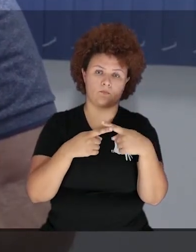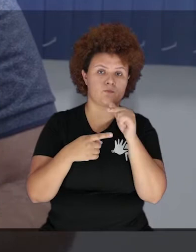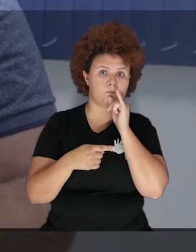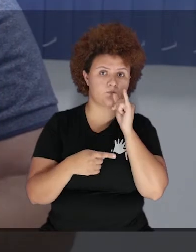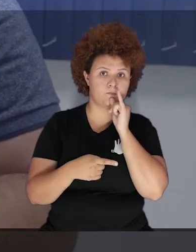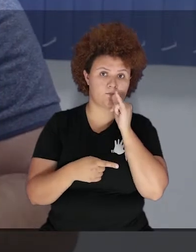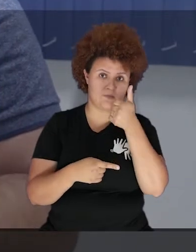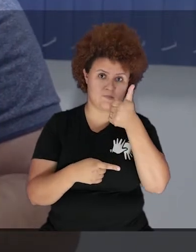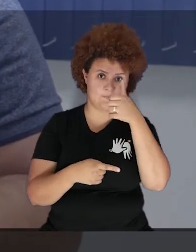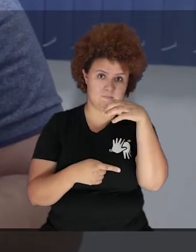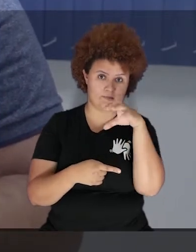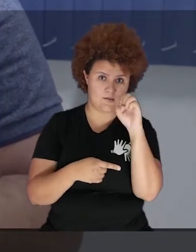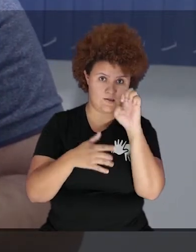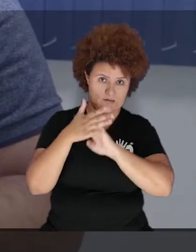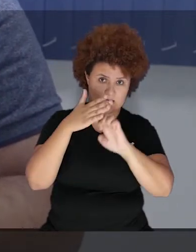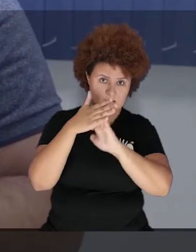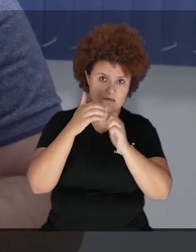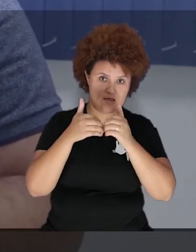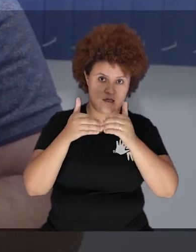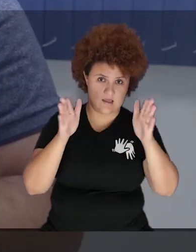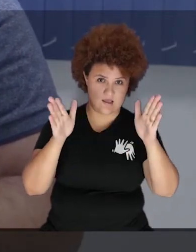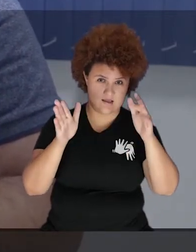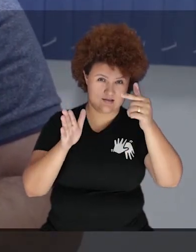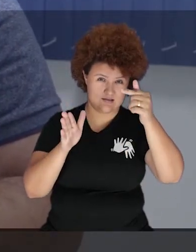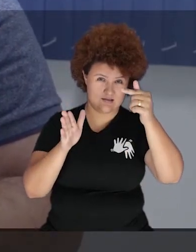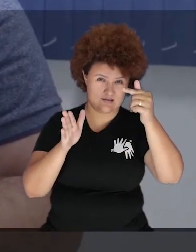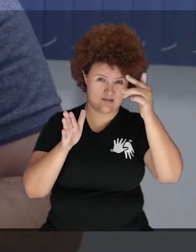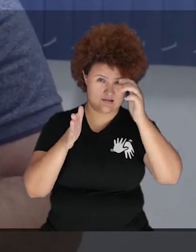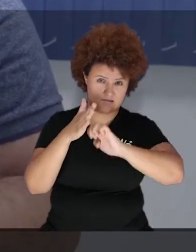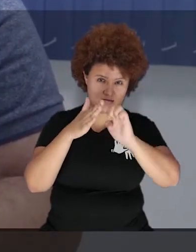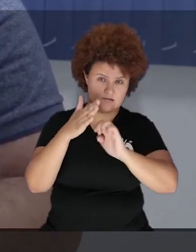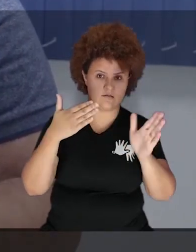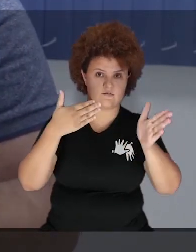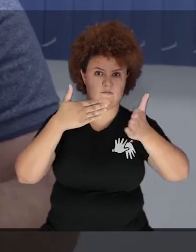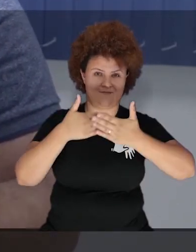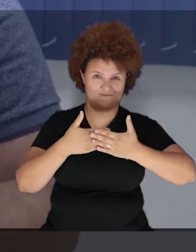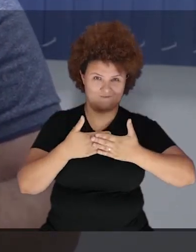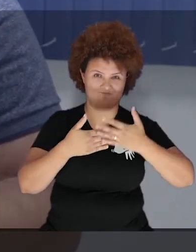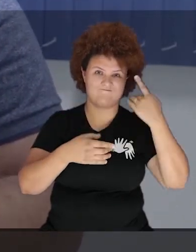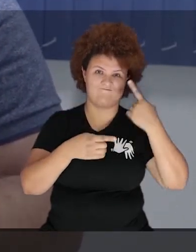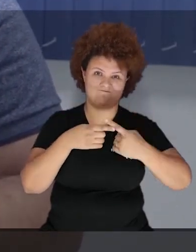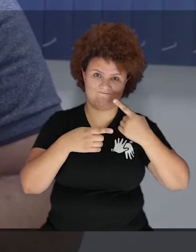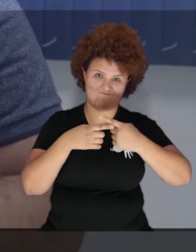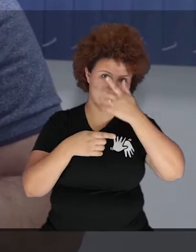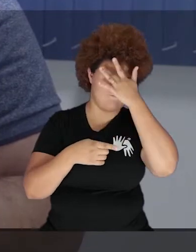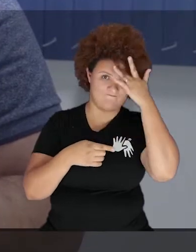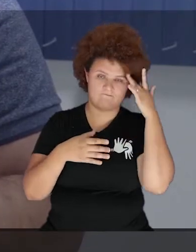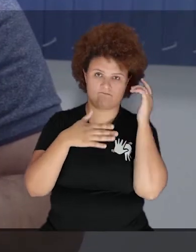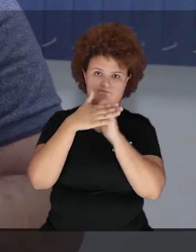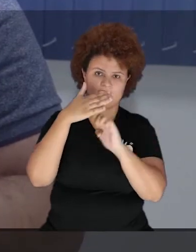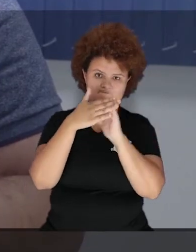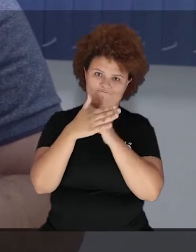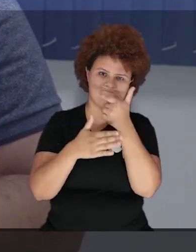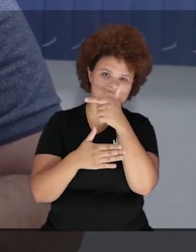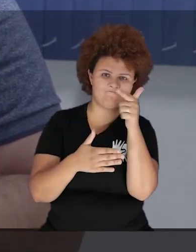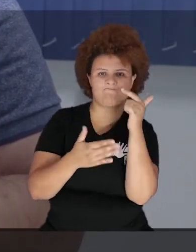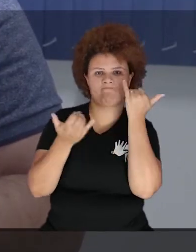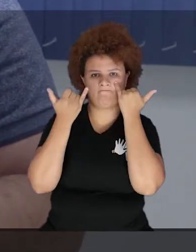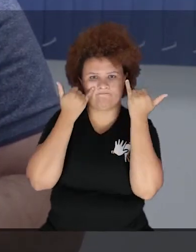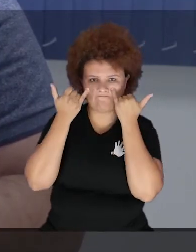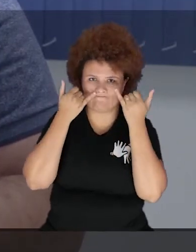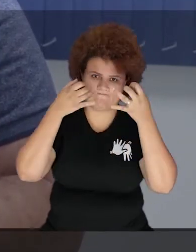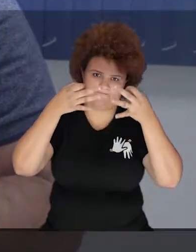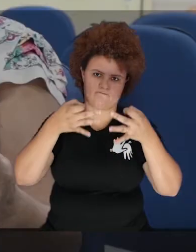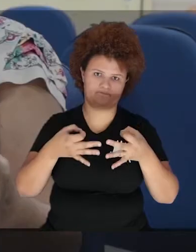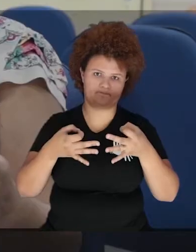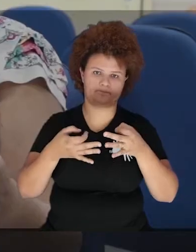fecha, desculpe. Essa é a estatística que a gente tem em relação à questão dos empresários que abrem as suas empresas e seus